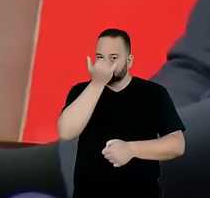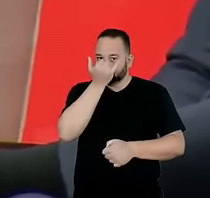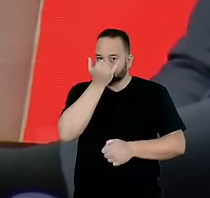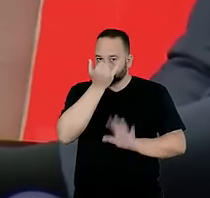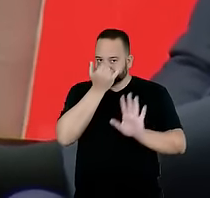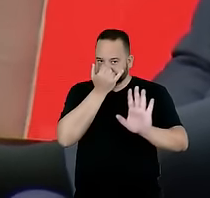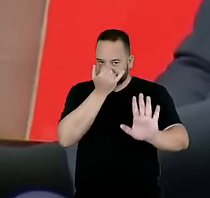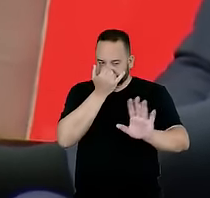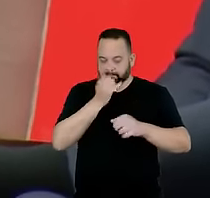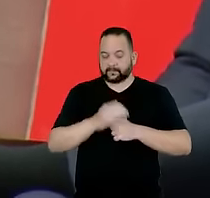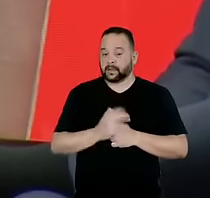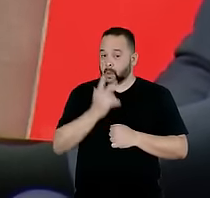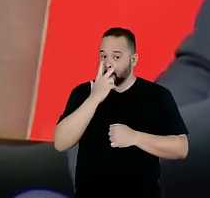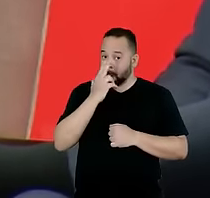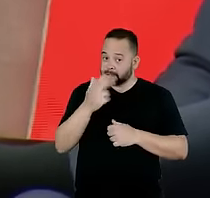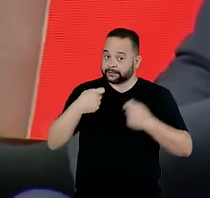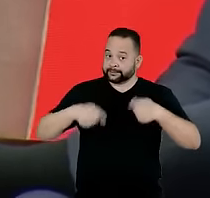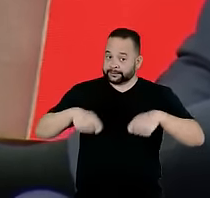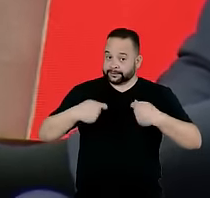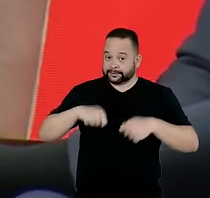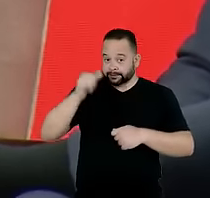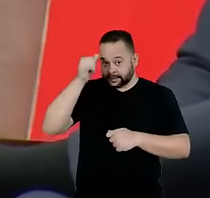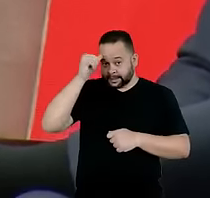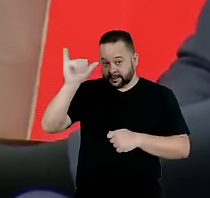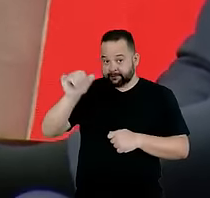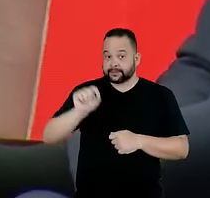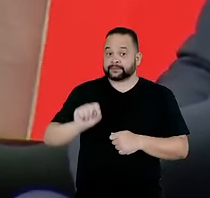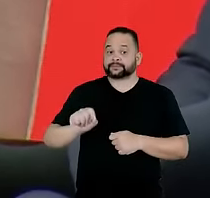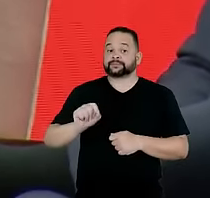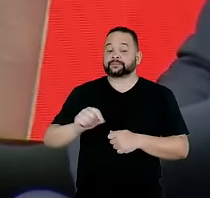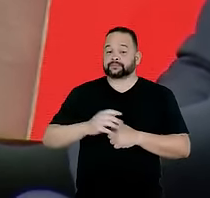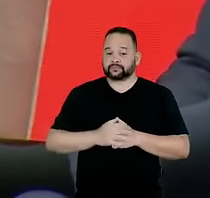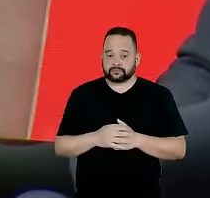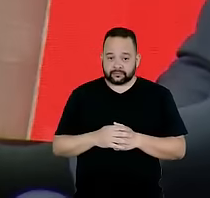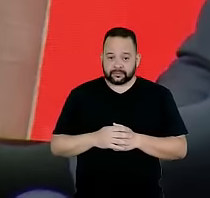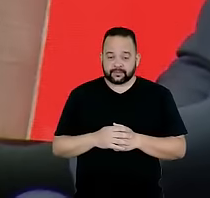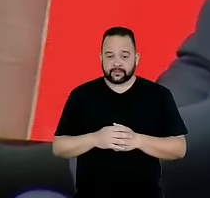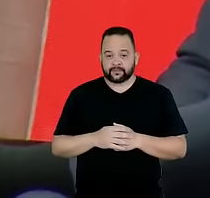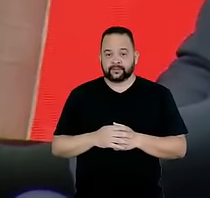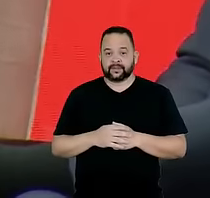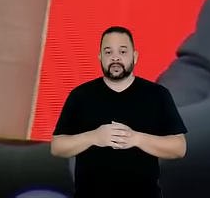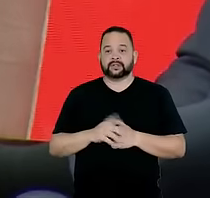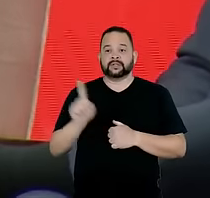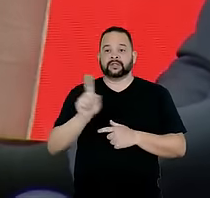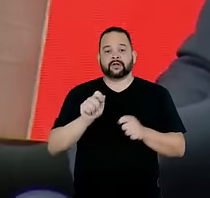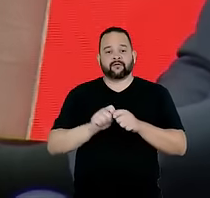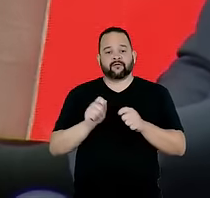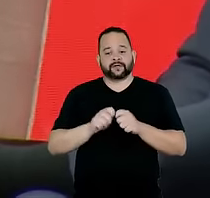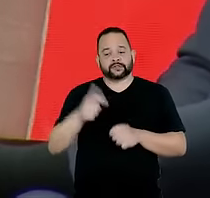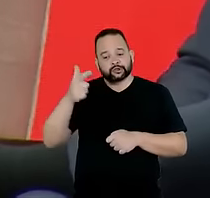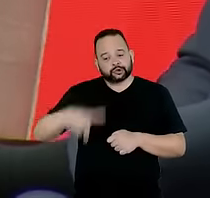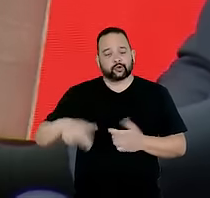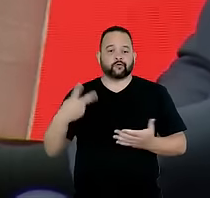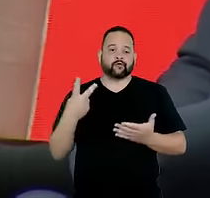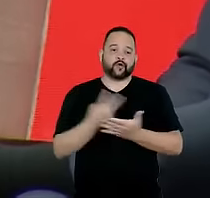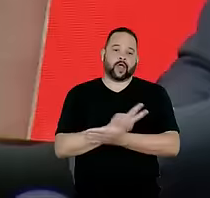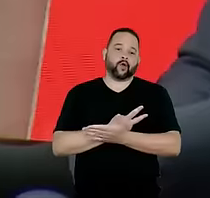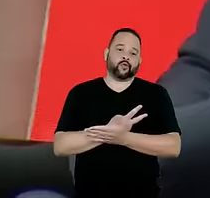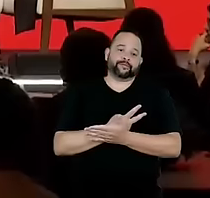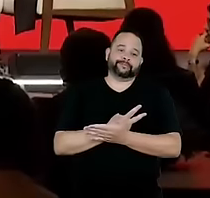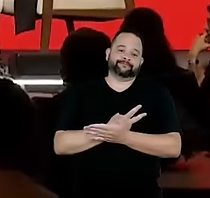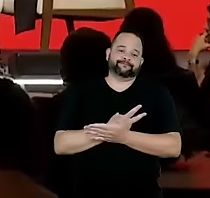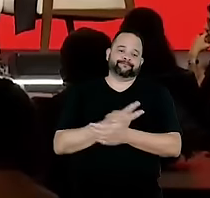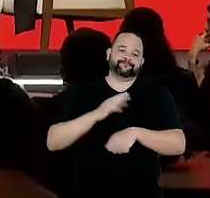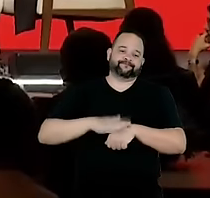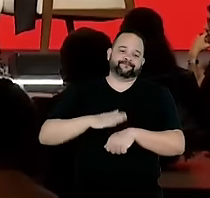gente tem que evitar primeiramente É não e é não cair no no não repetir erros que a gente cometeu no passado